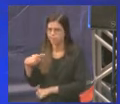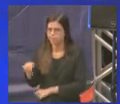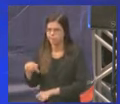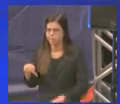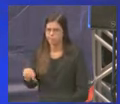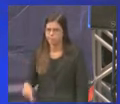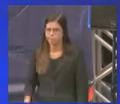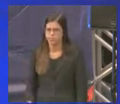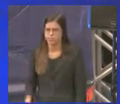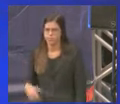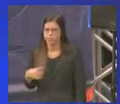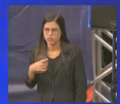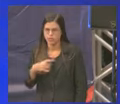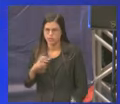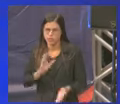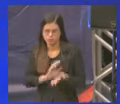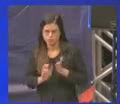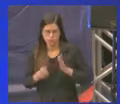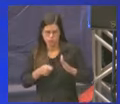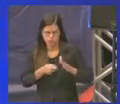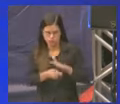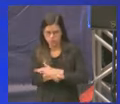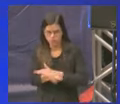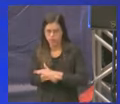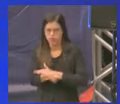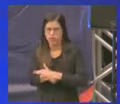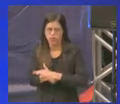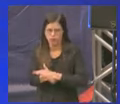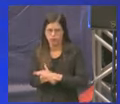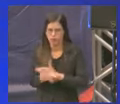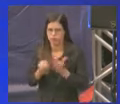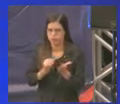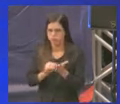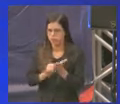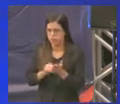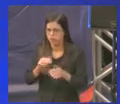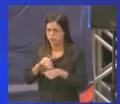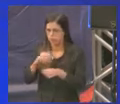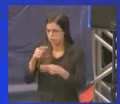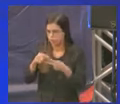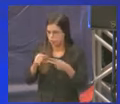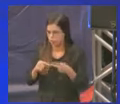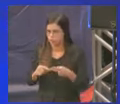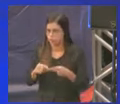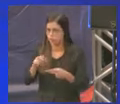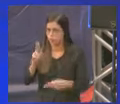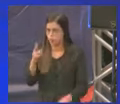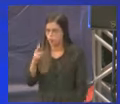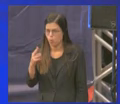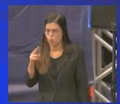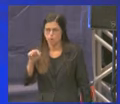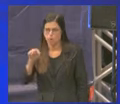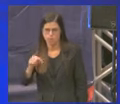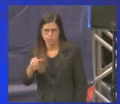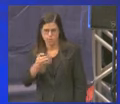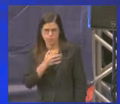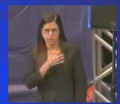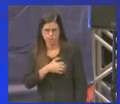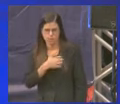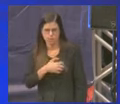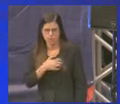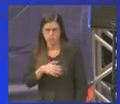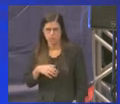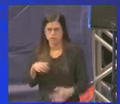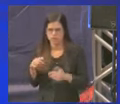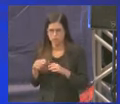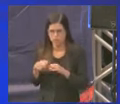acabou de atingir grau de investimento na Moody's. Ainda faltam as outras duas agências. Uruguai, depois a Argentina, que está fazendo dever de casa com todas